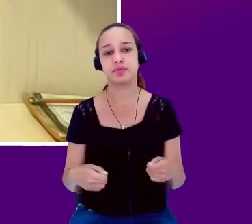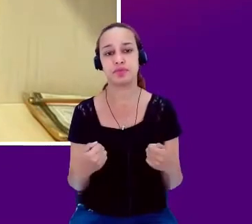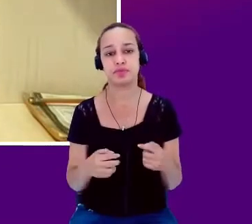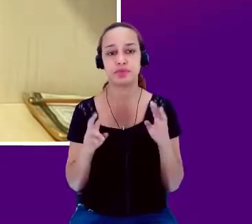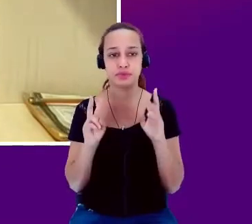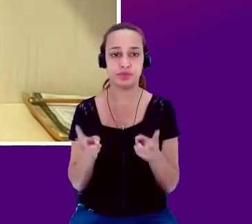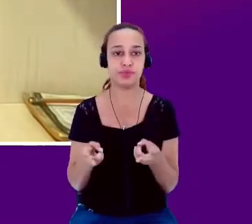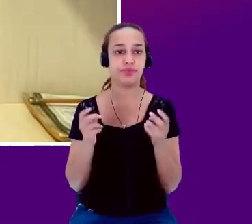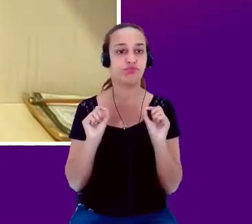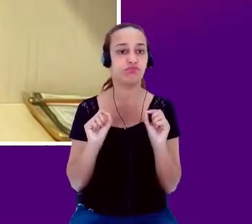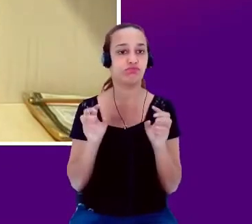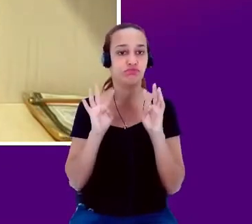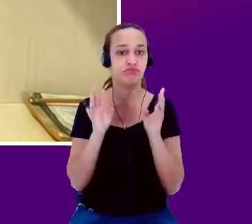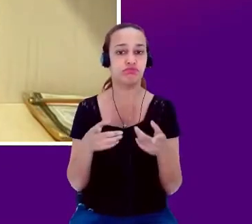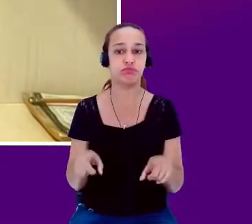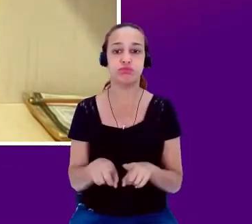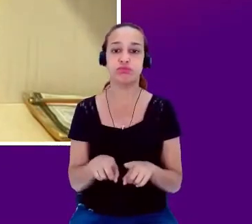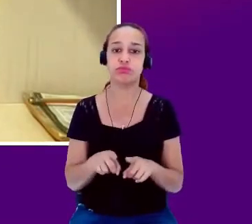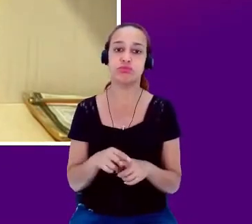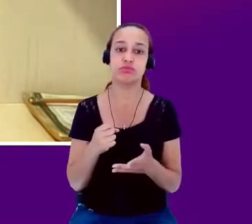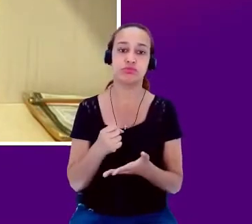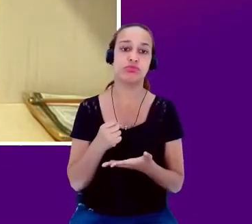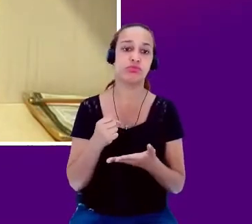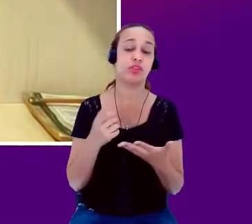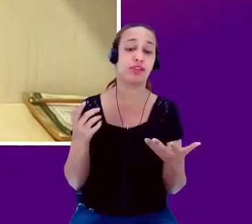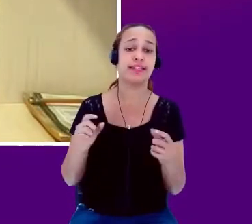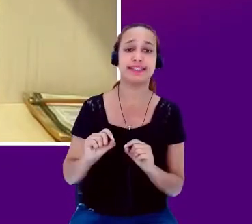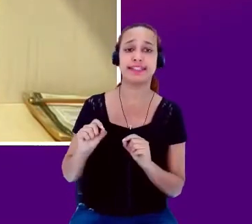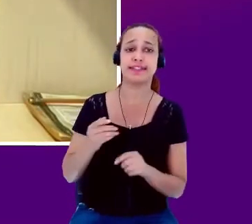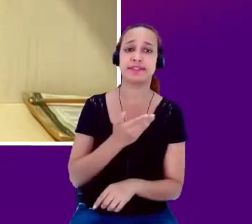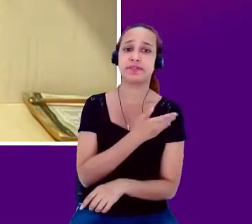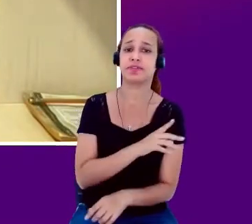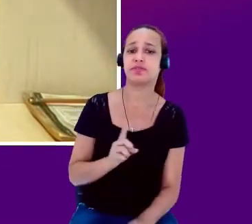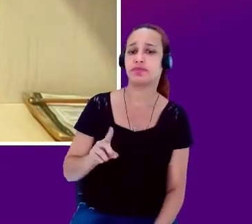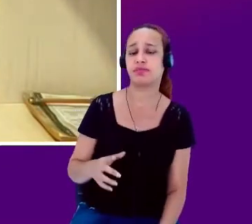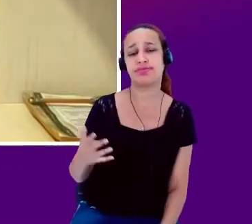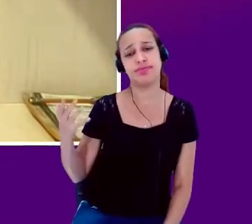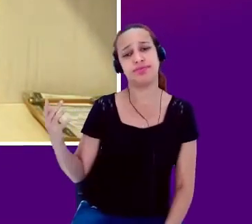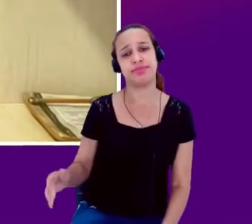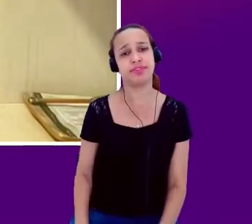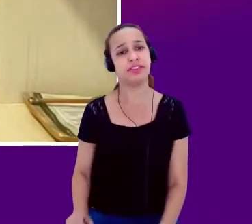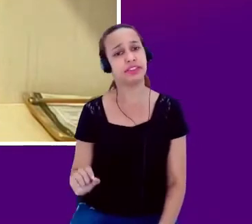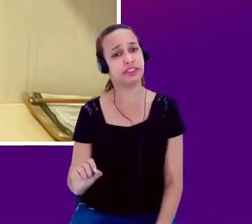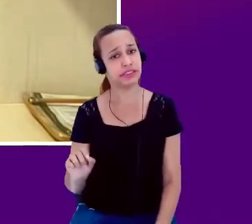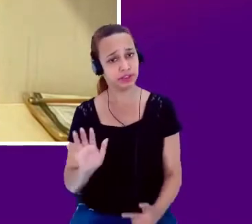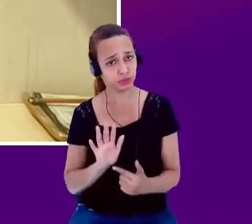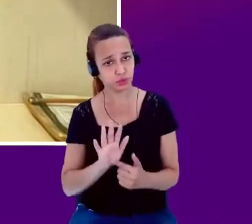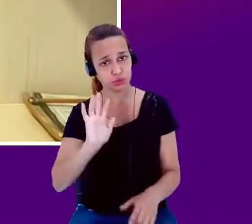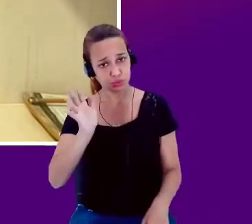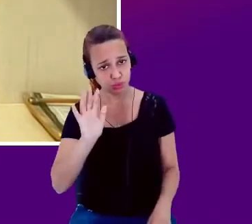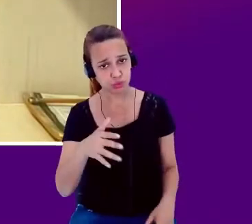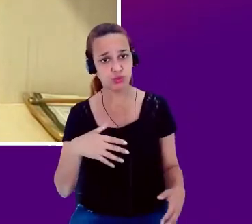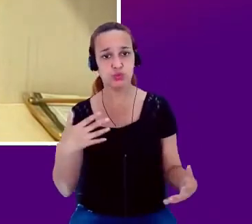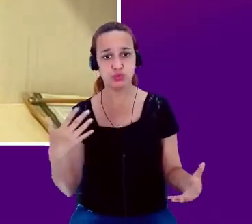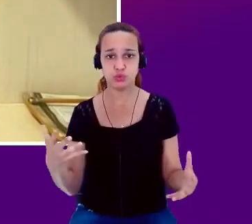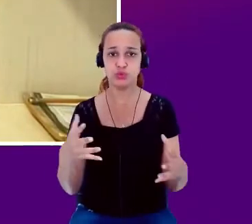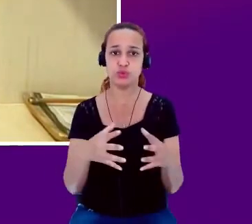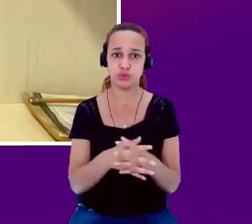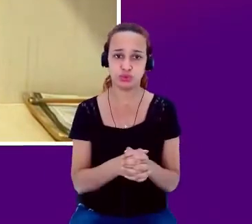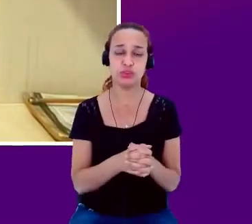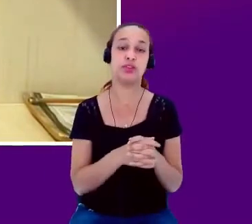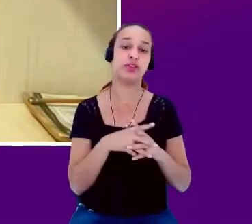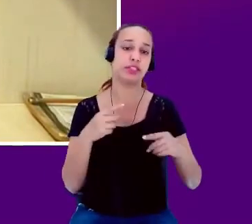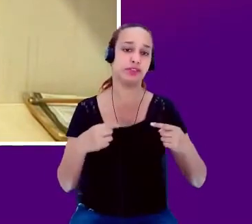mais atento também ao princípio da não discriminação, né? E aqui, conforme já foi mencionado, explorado pelos demais